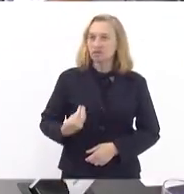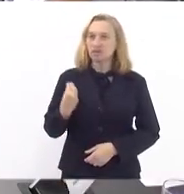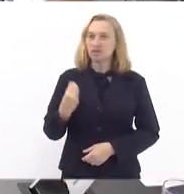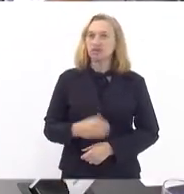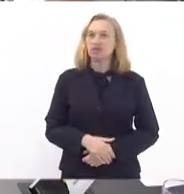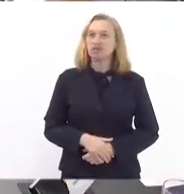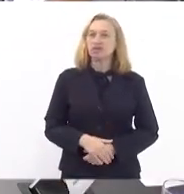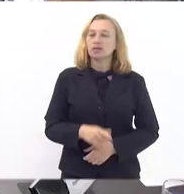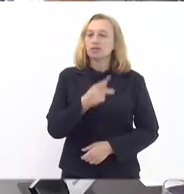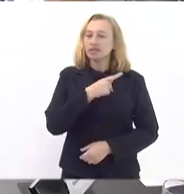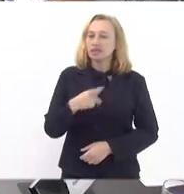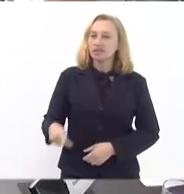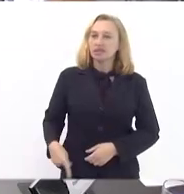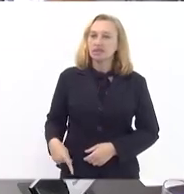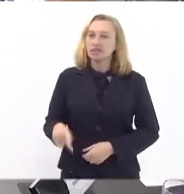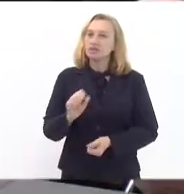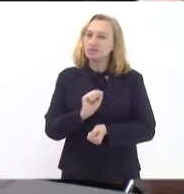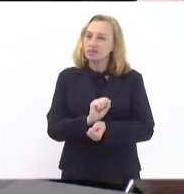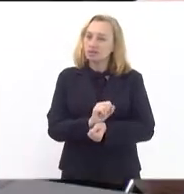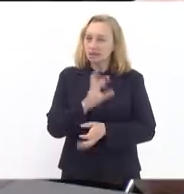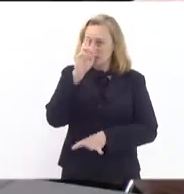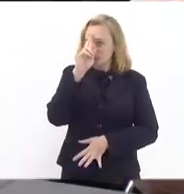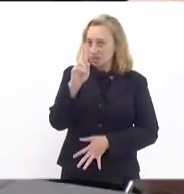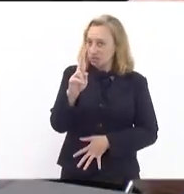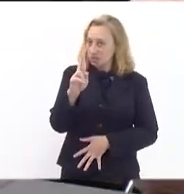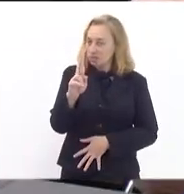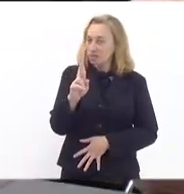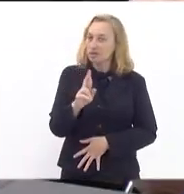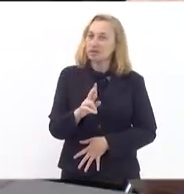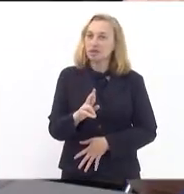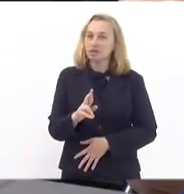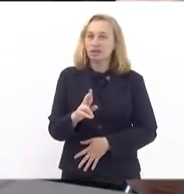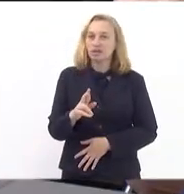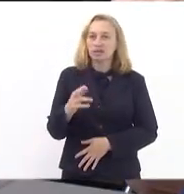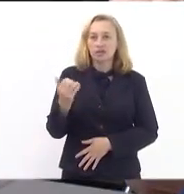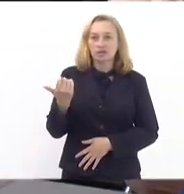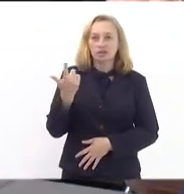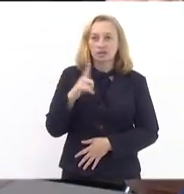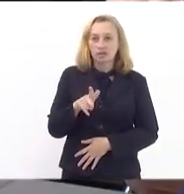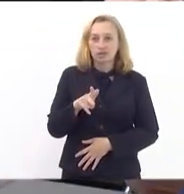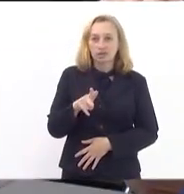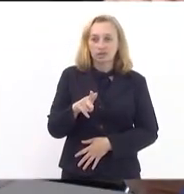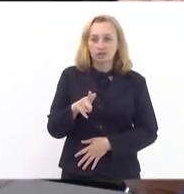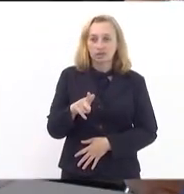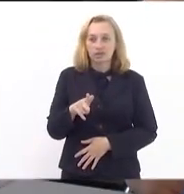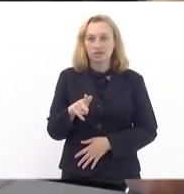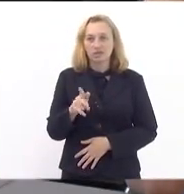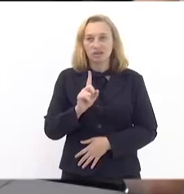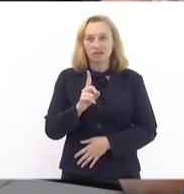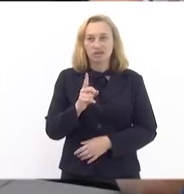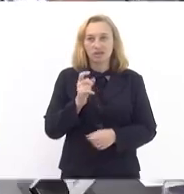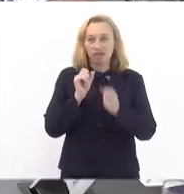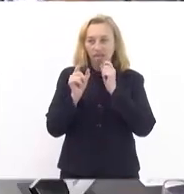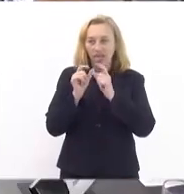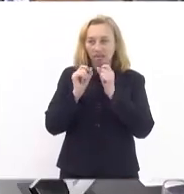presidente eu espero que a senhora como tricolor ganho mas não deboche né